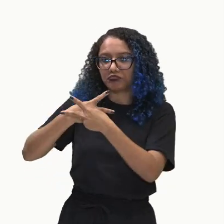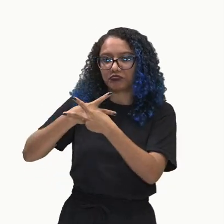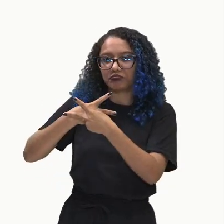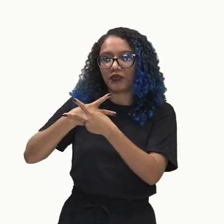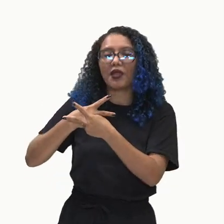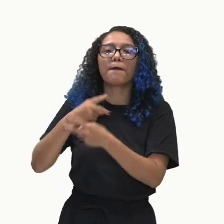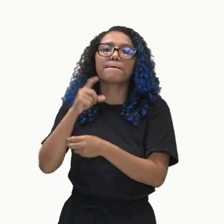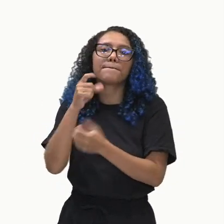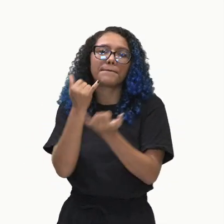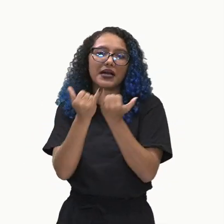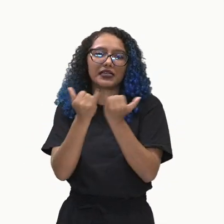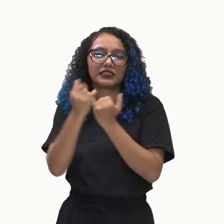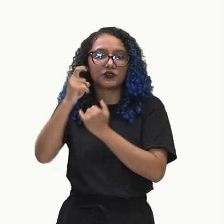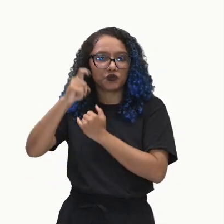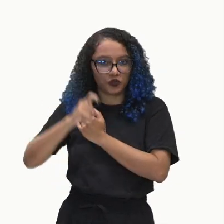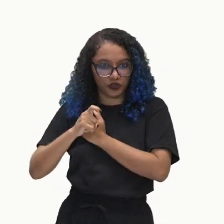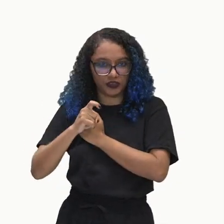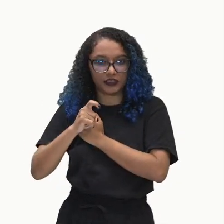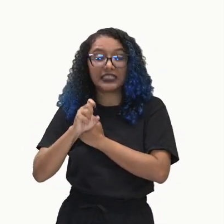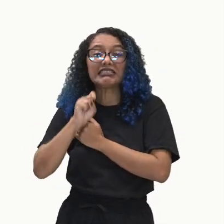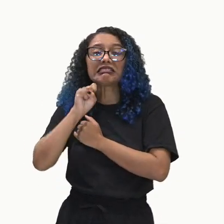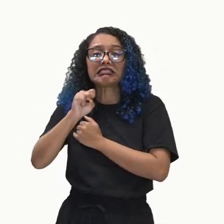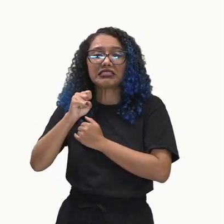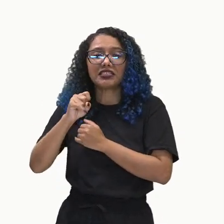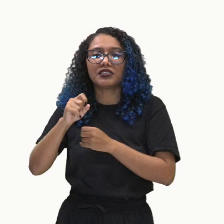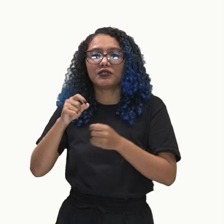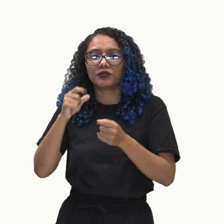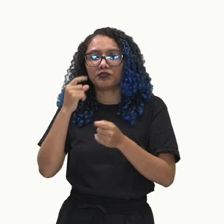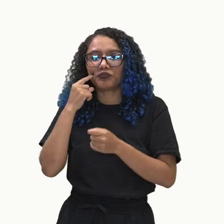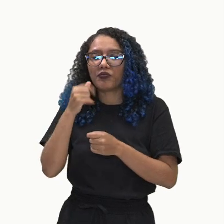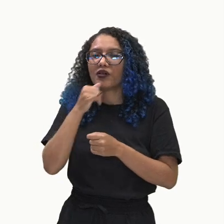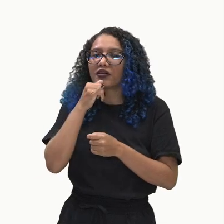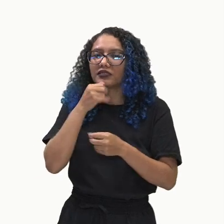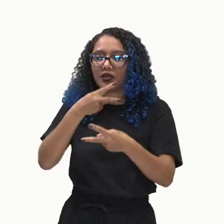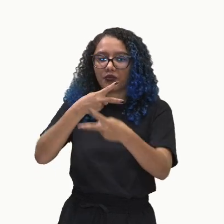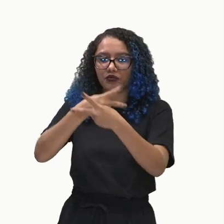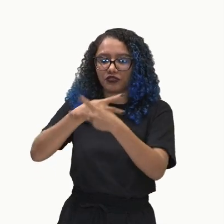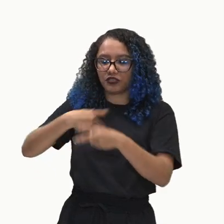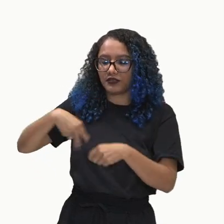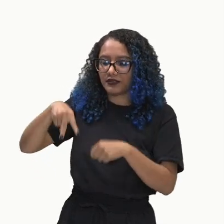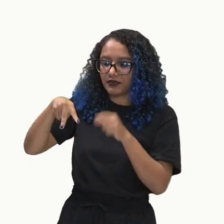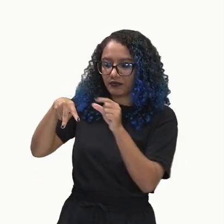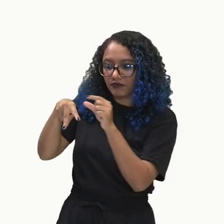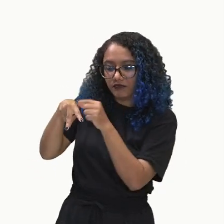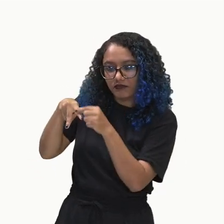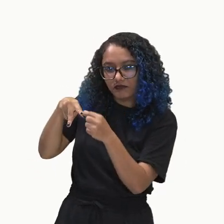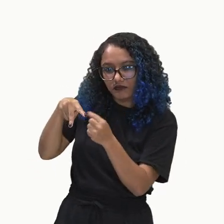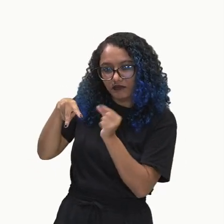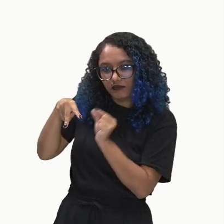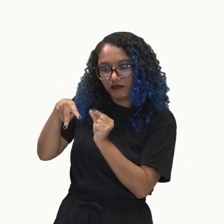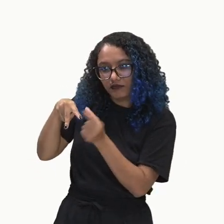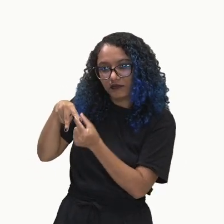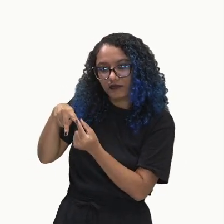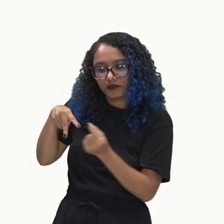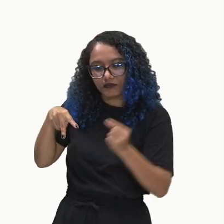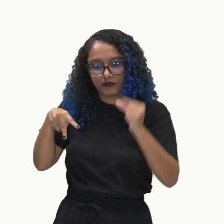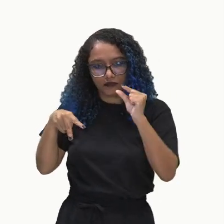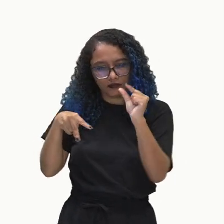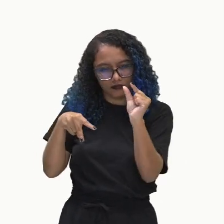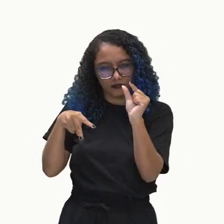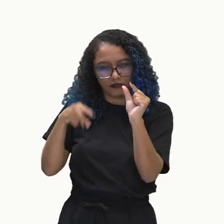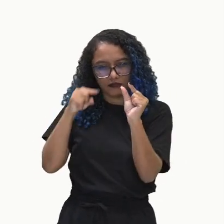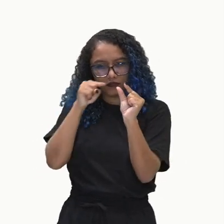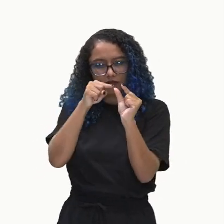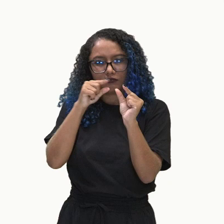um xizinho, e se eu pudesse aumentar um pouquinho, né, um pedacinho, se eu pudesse fatiar a